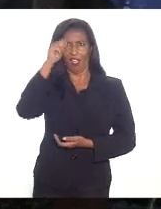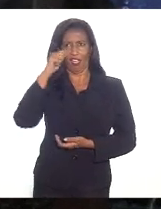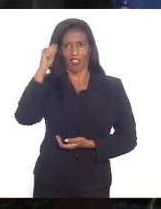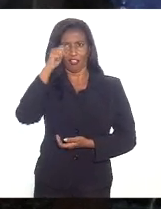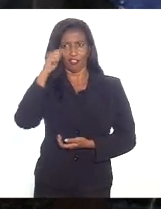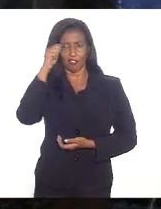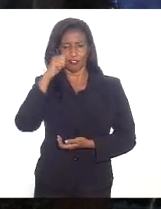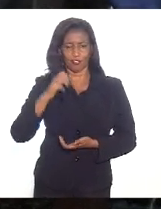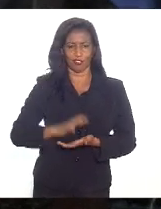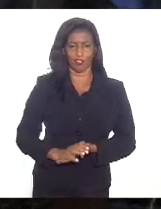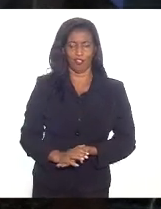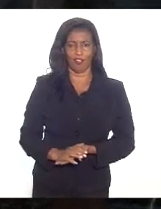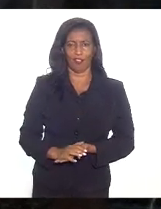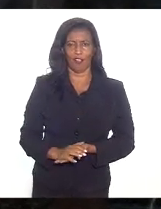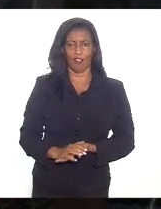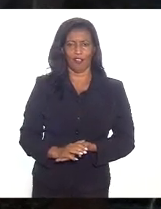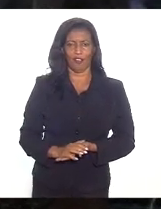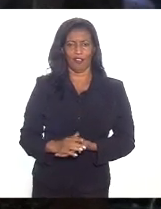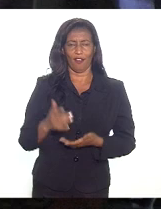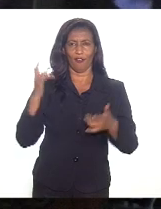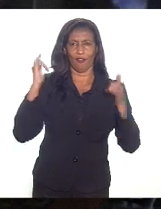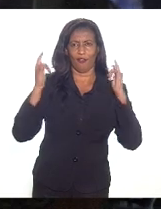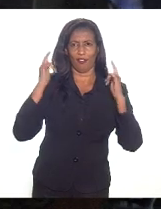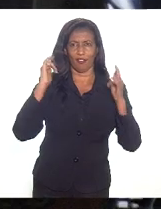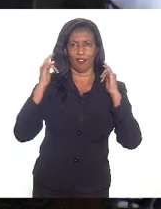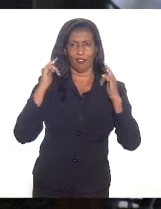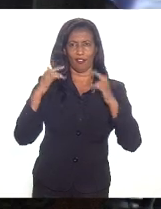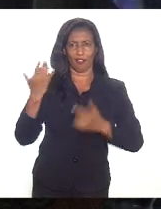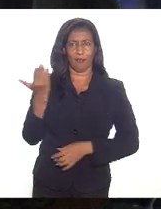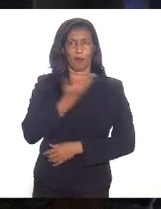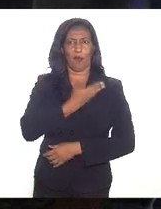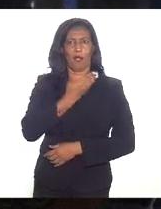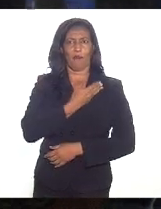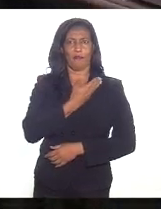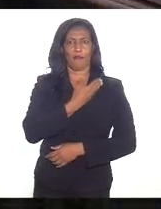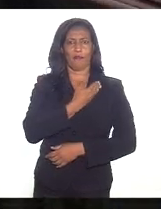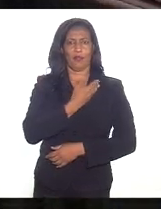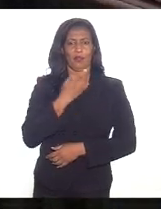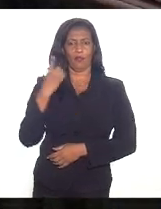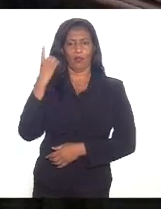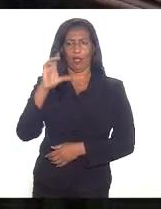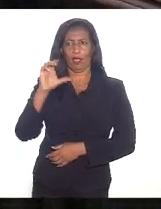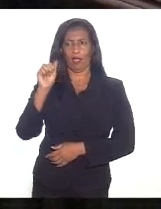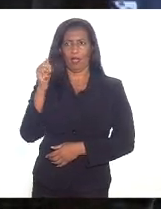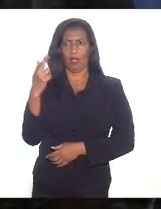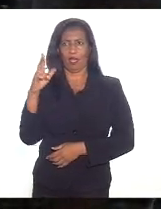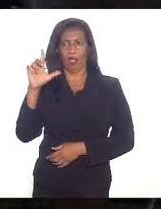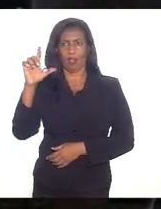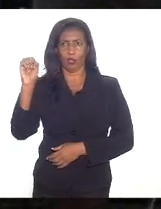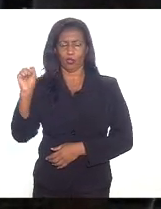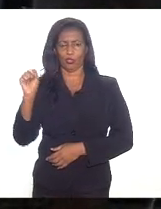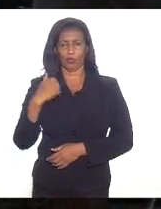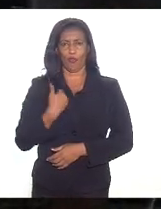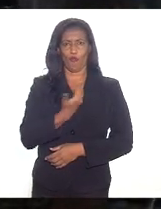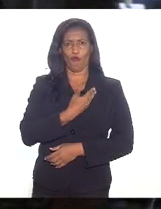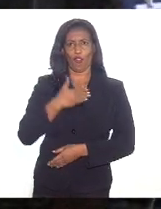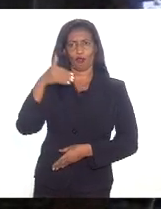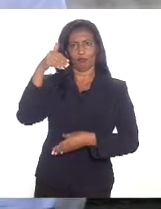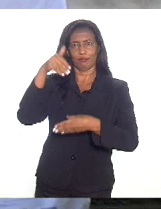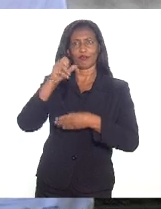seu amigo. Funkeiro e meu amigo. Deputado Carlos Augusto, como voto? Voto sim, presidente.